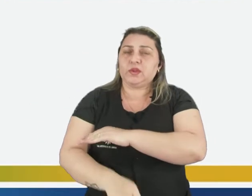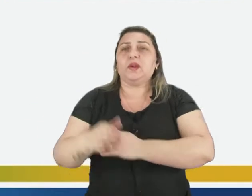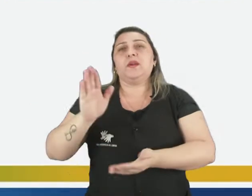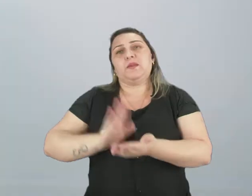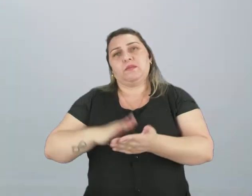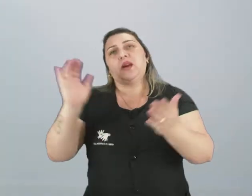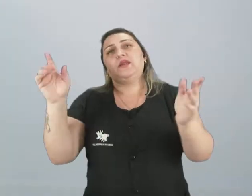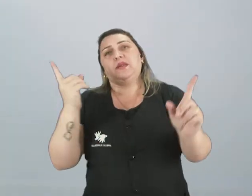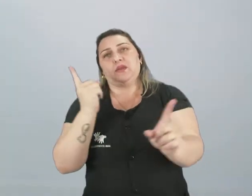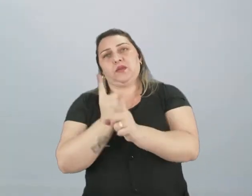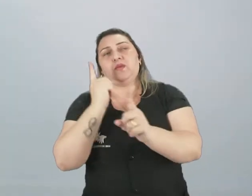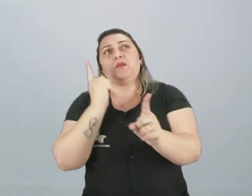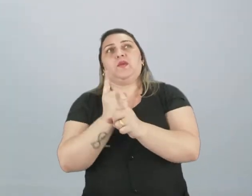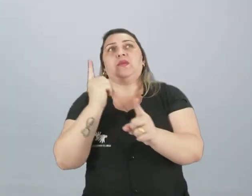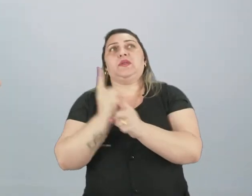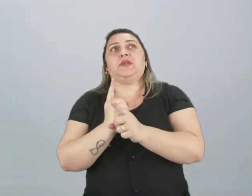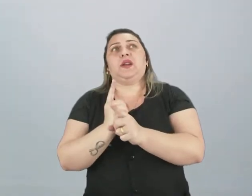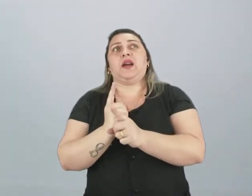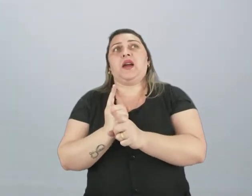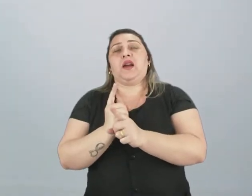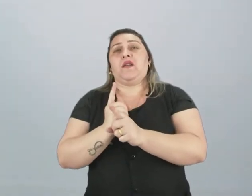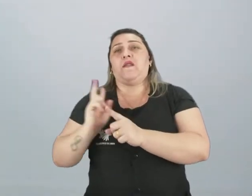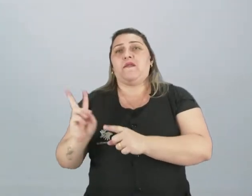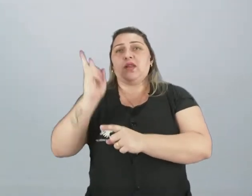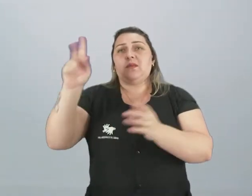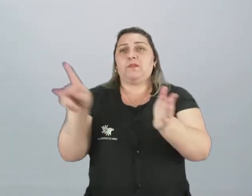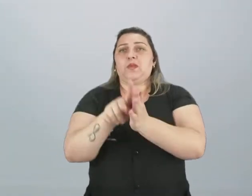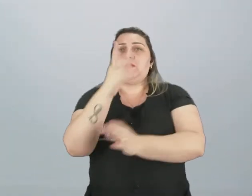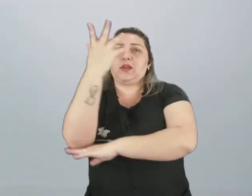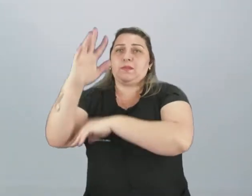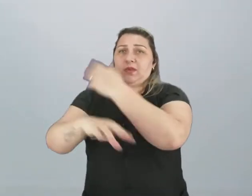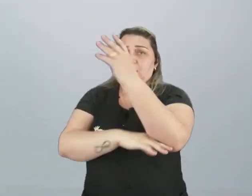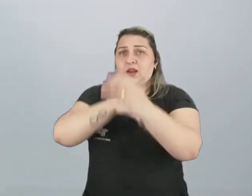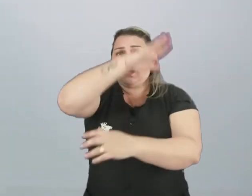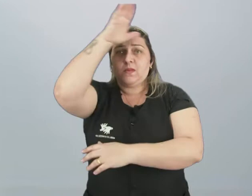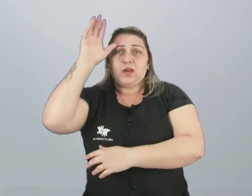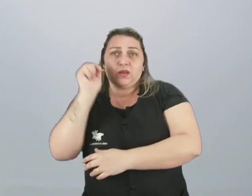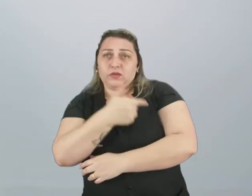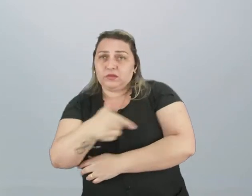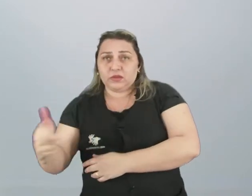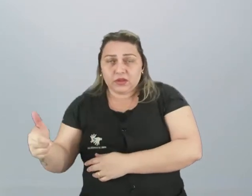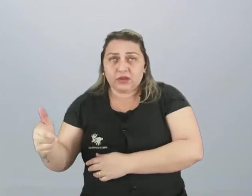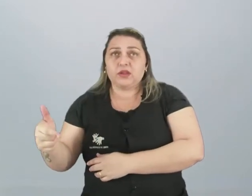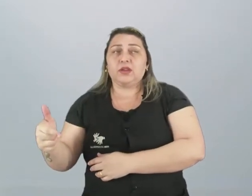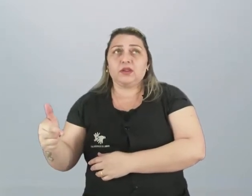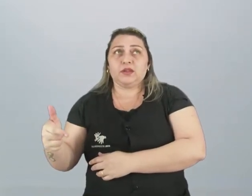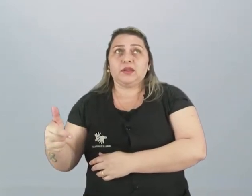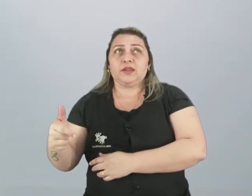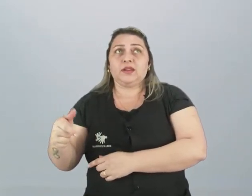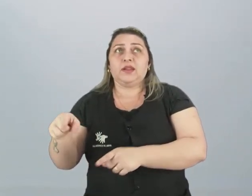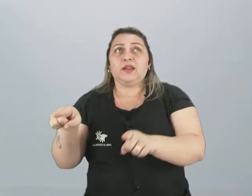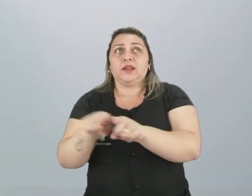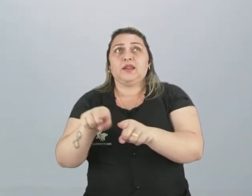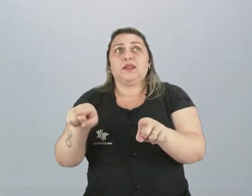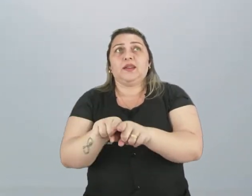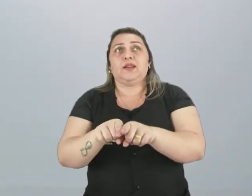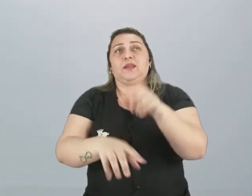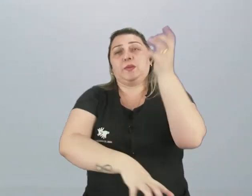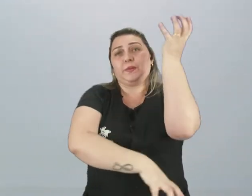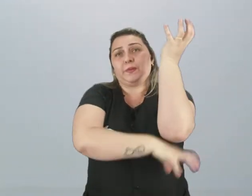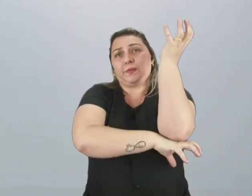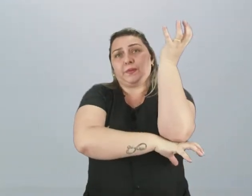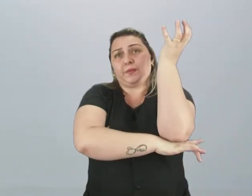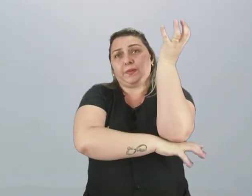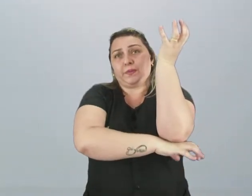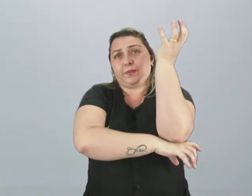mais encontrava os nutrientes da planta, que a gente sabe que, pelo menos na Amazônia, isso não funciona, que os nutrientes estão ali na parte